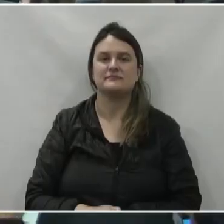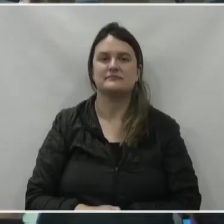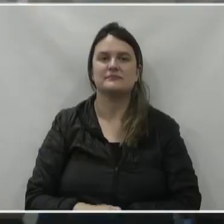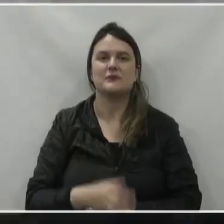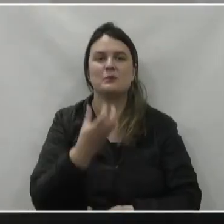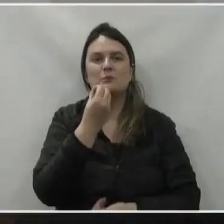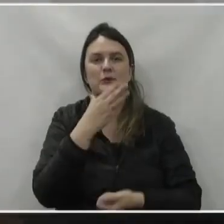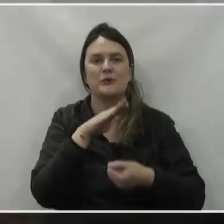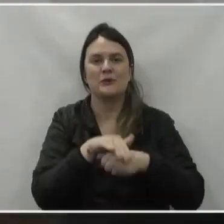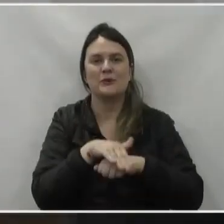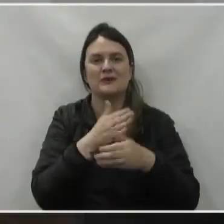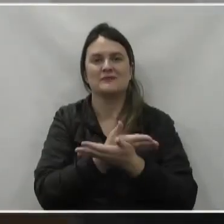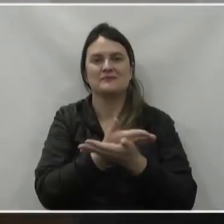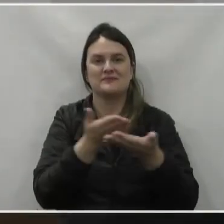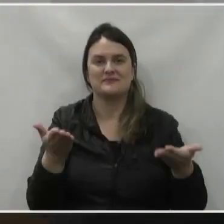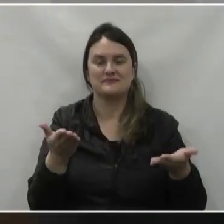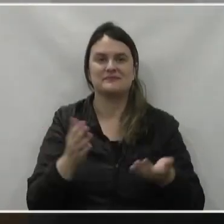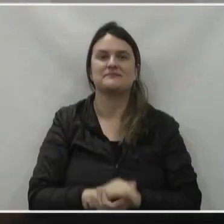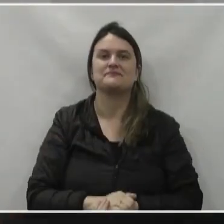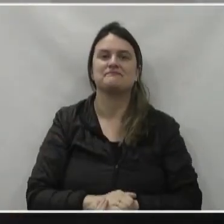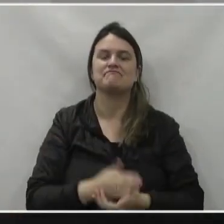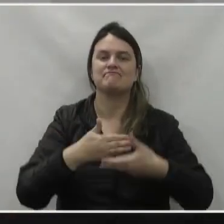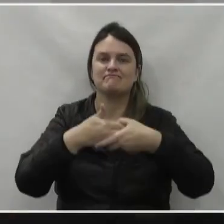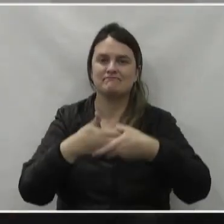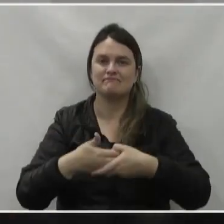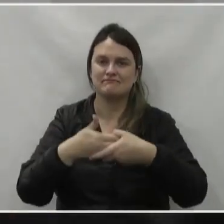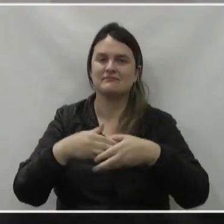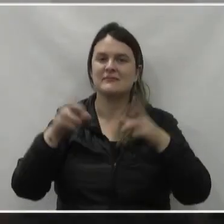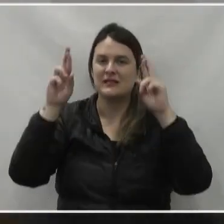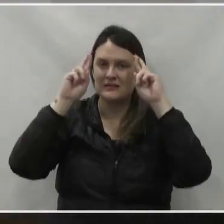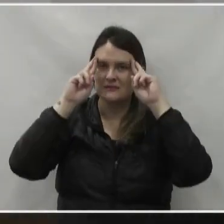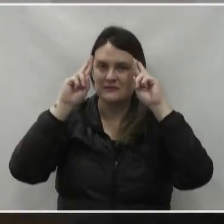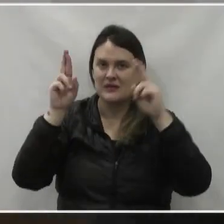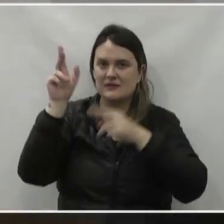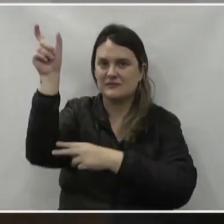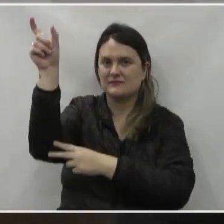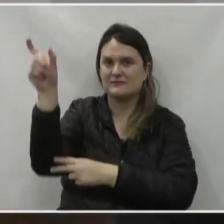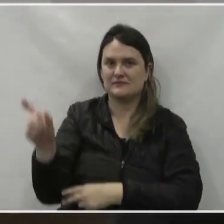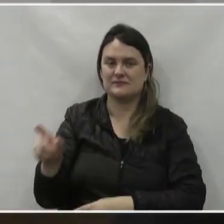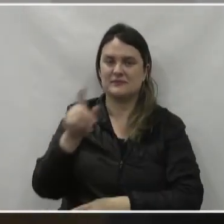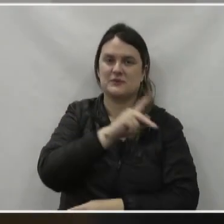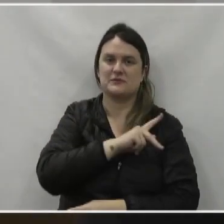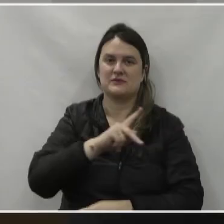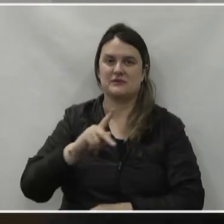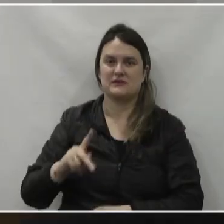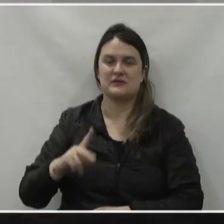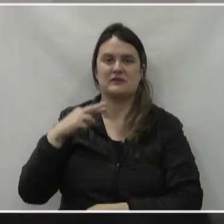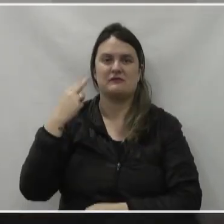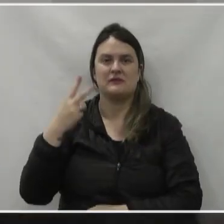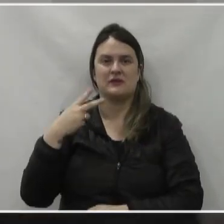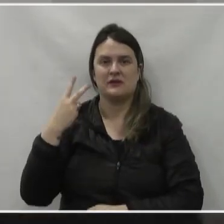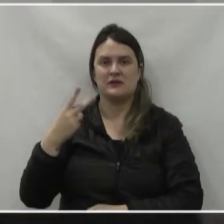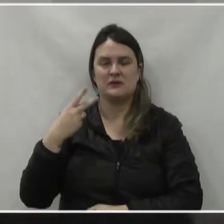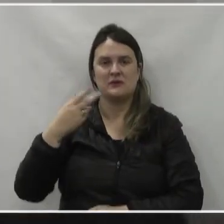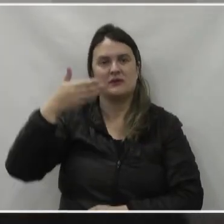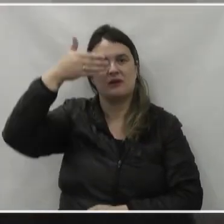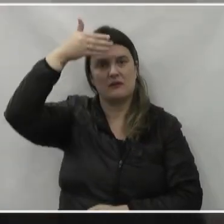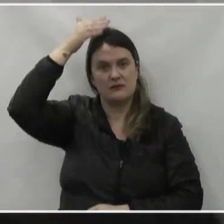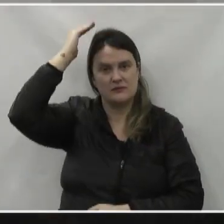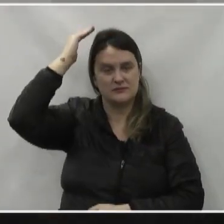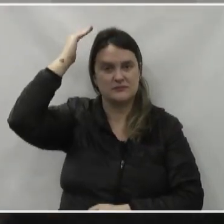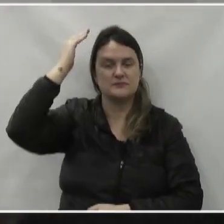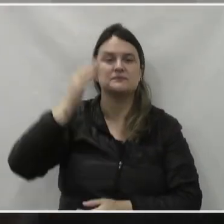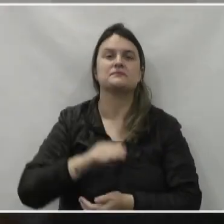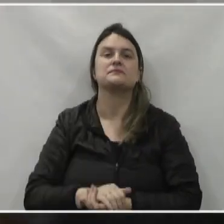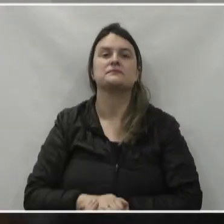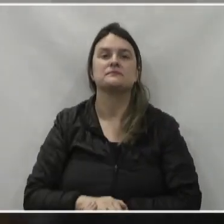Boa noite a todos. Cumprimento com respeito Sua Excelência, o senhor presidente desta Casa Legislativa,